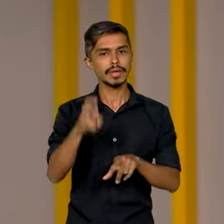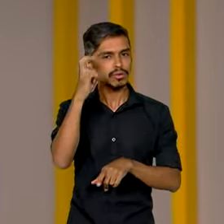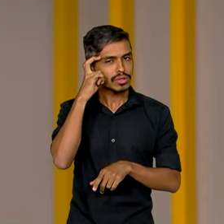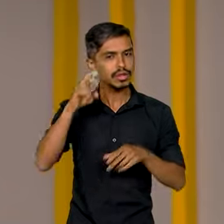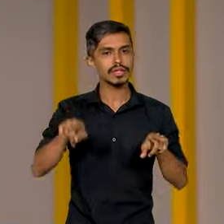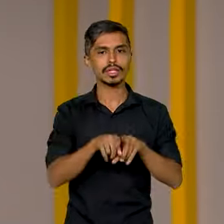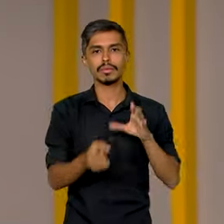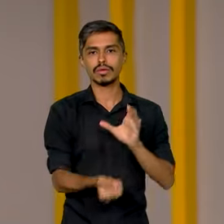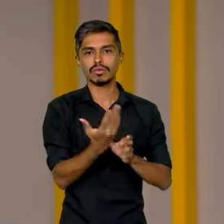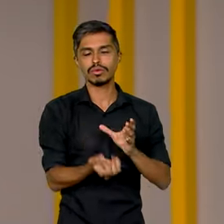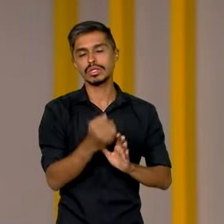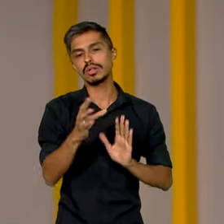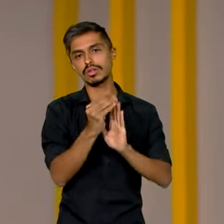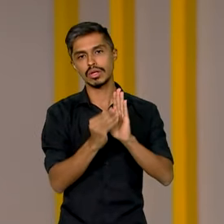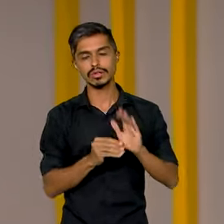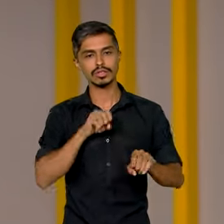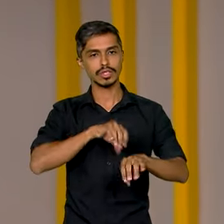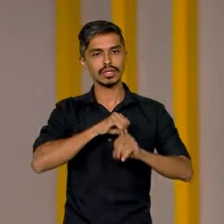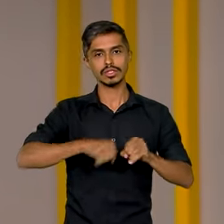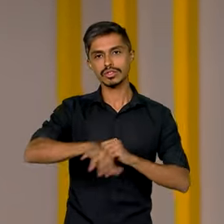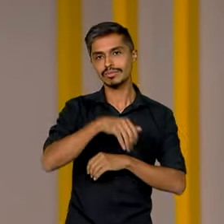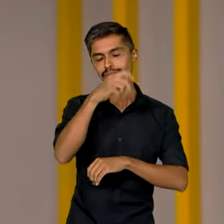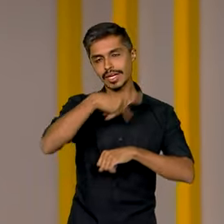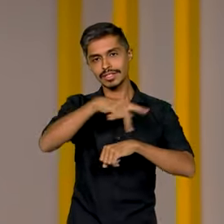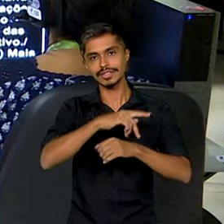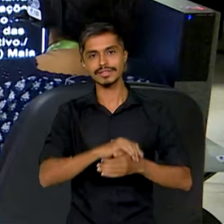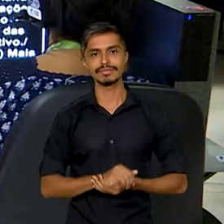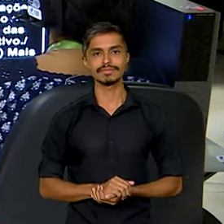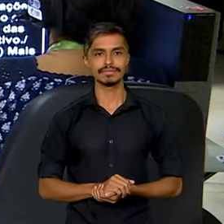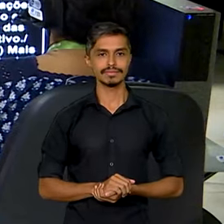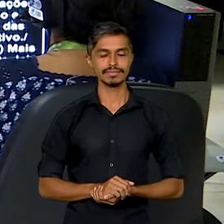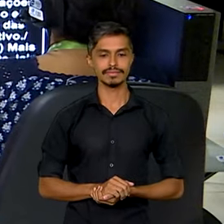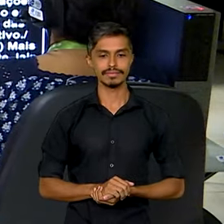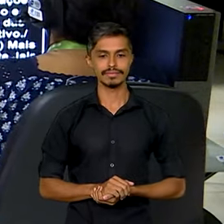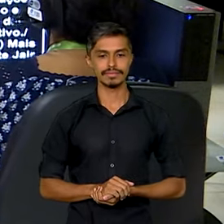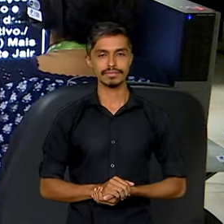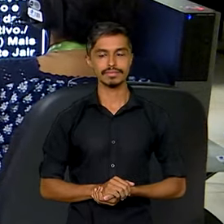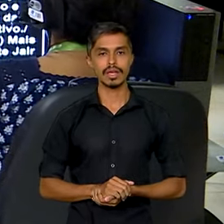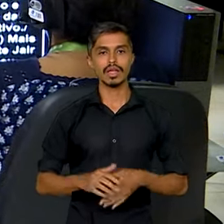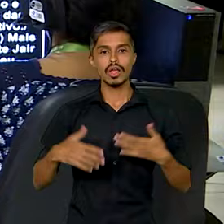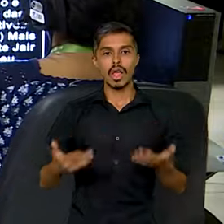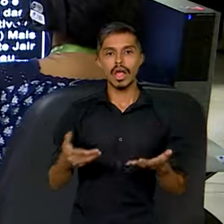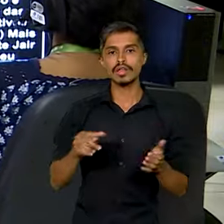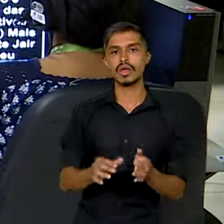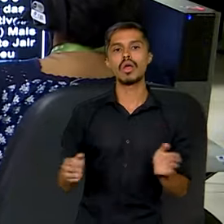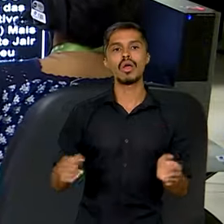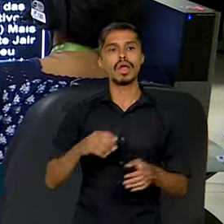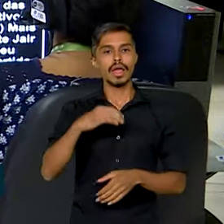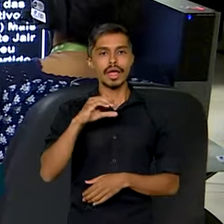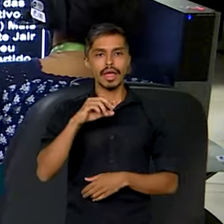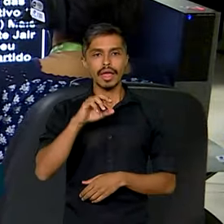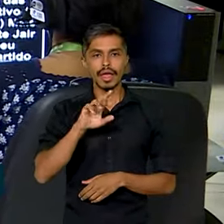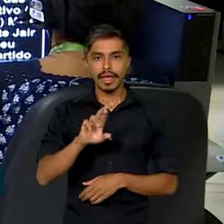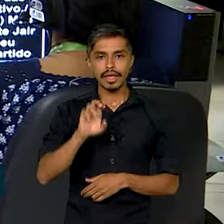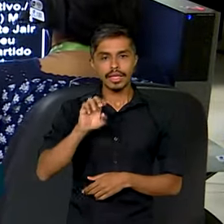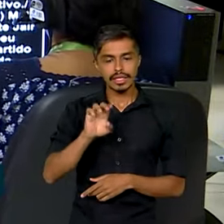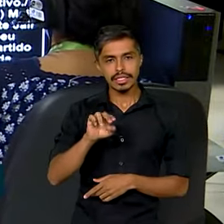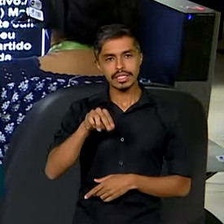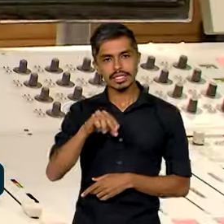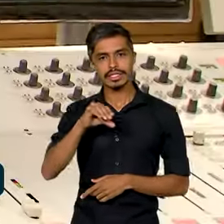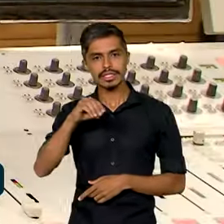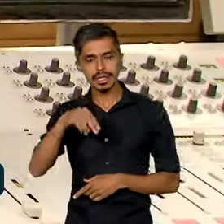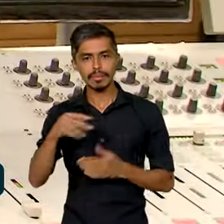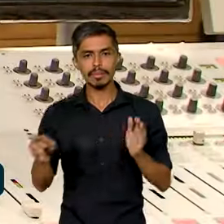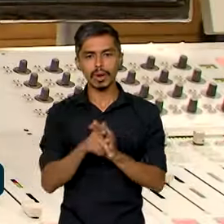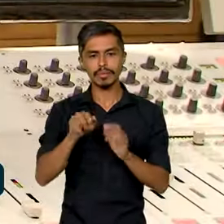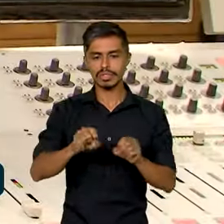a produção de conteúdo educativo em todo o país. A Rede Nacional de Comunicação Pública, formada por emissoras